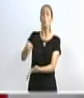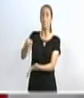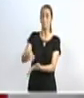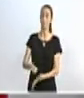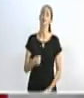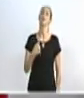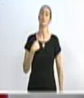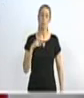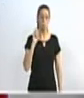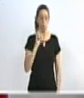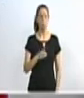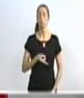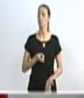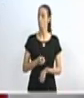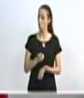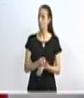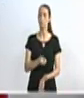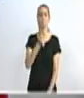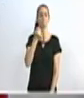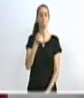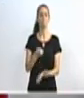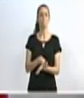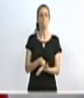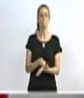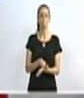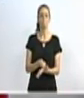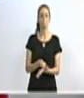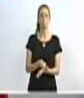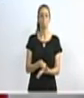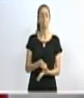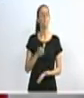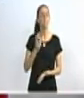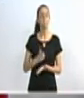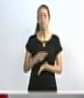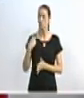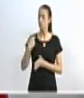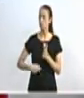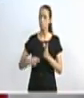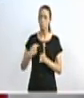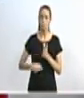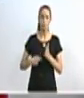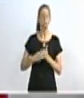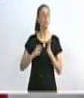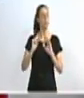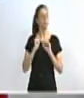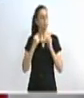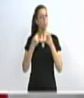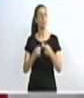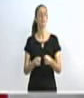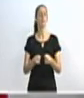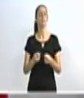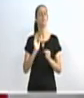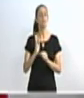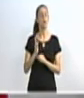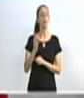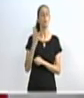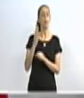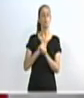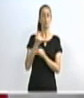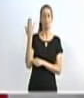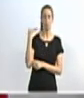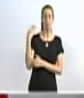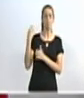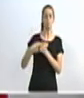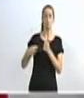vereador vai continuar cobrando de forma firme e estará aqui sempre na luta por essa bandeira, que sempre foi desde a legislatura passada, para